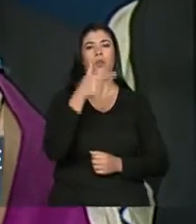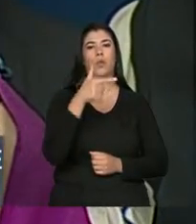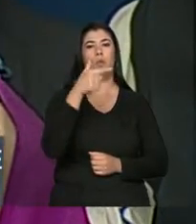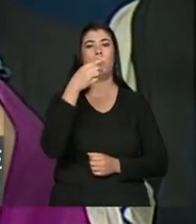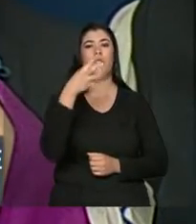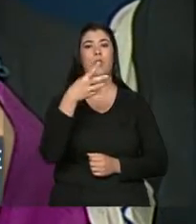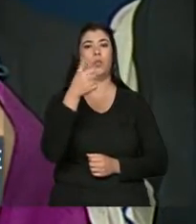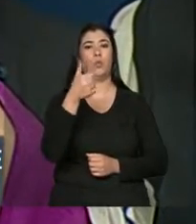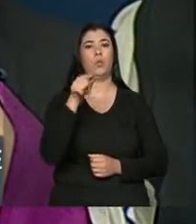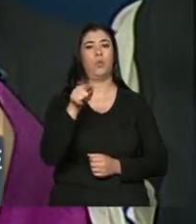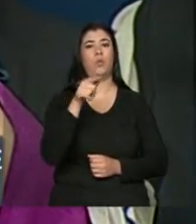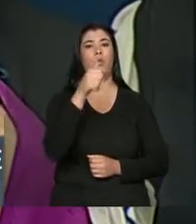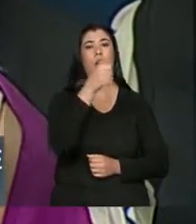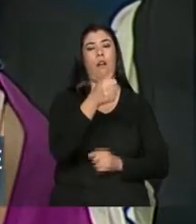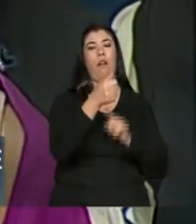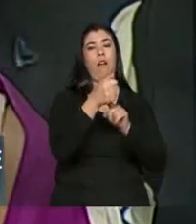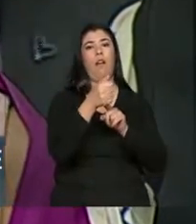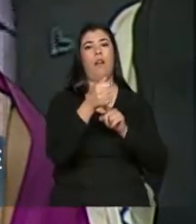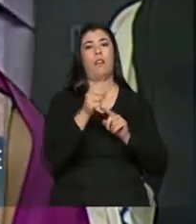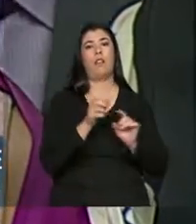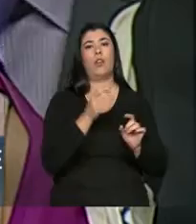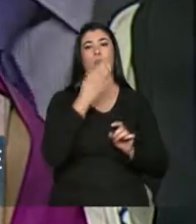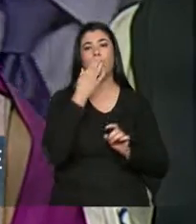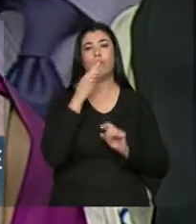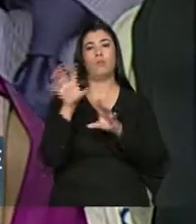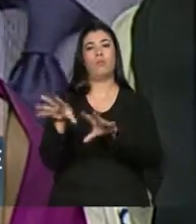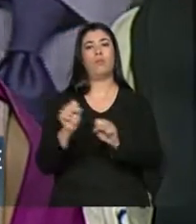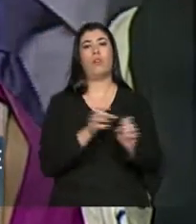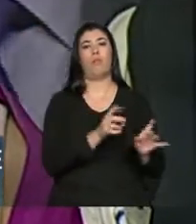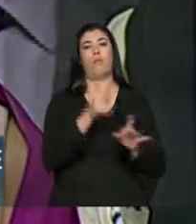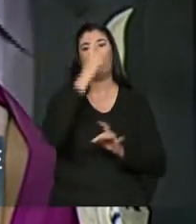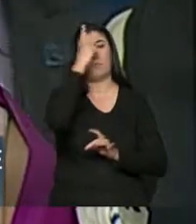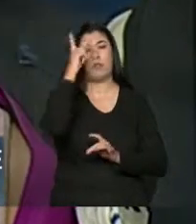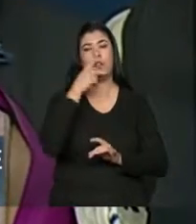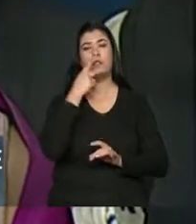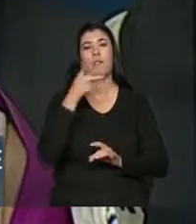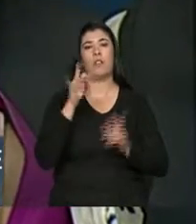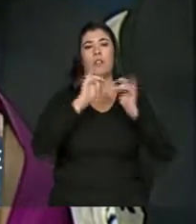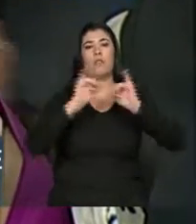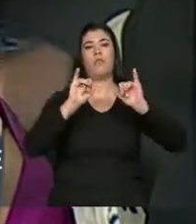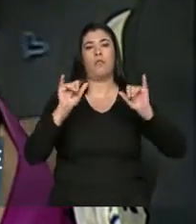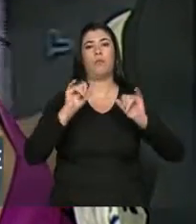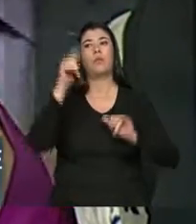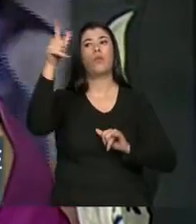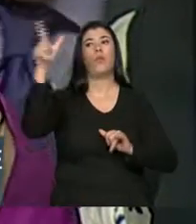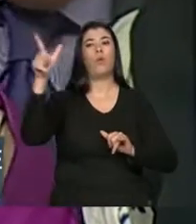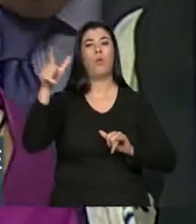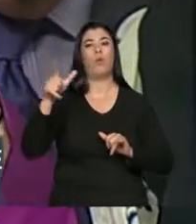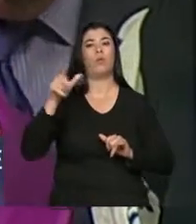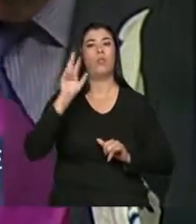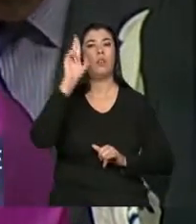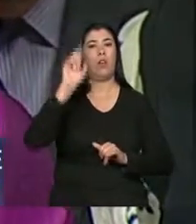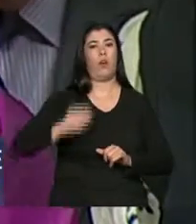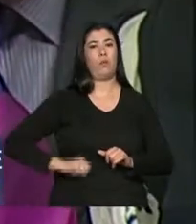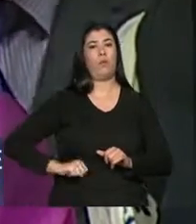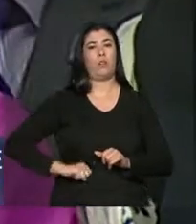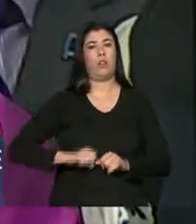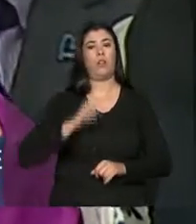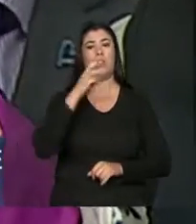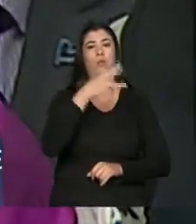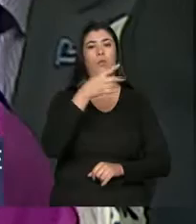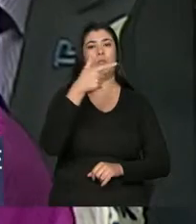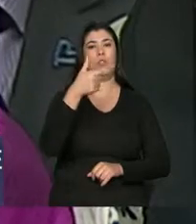e 231A para o tráfico de pessoas hoje no país. E essa informação, quando veio da exploração lá do consulado, veio